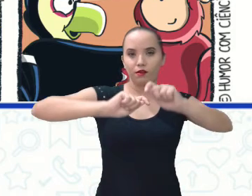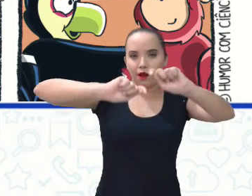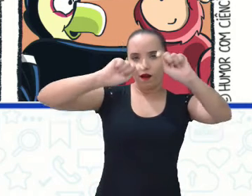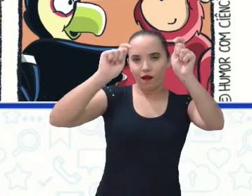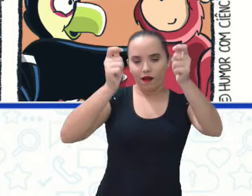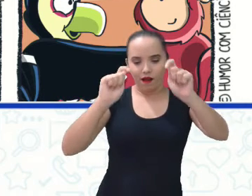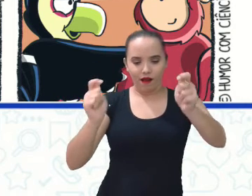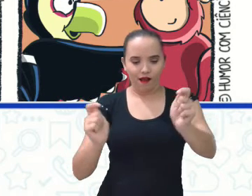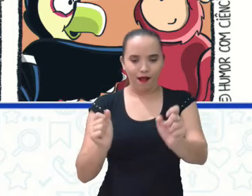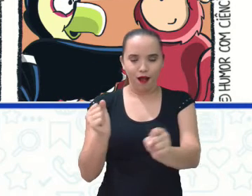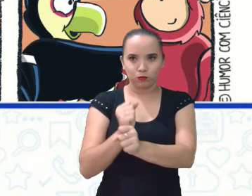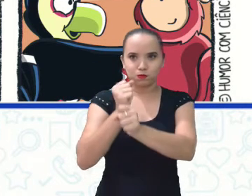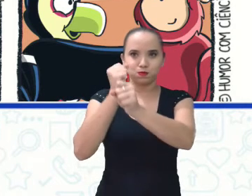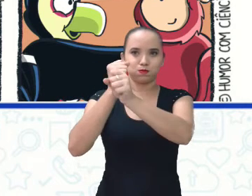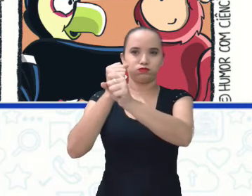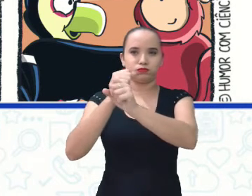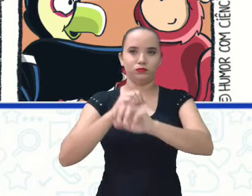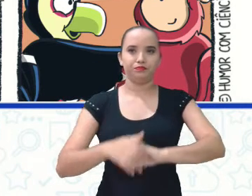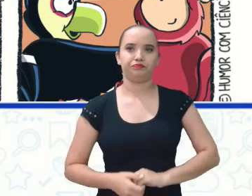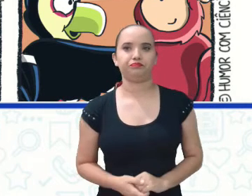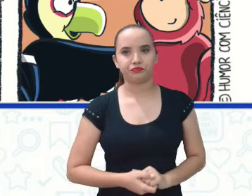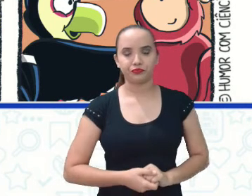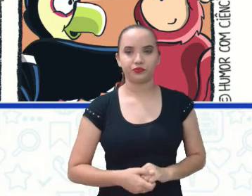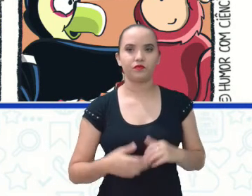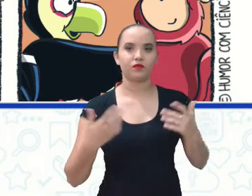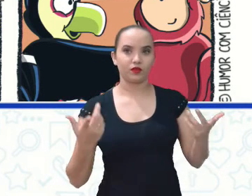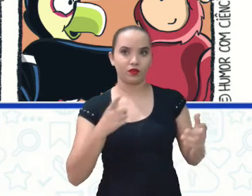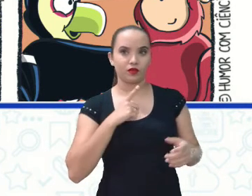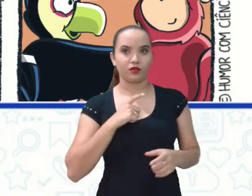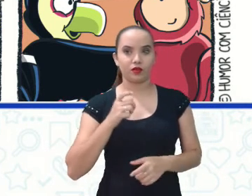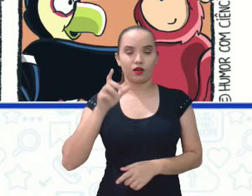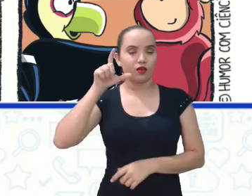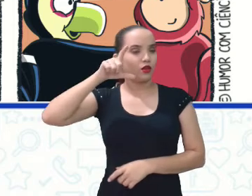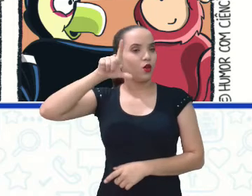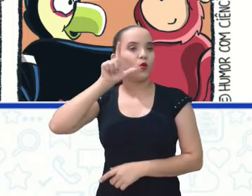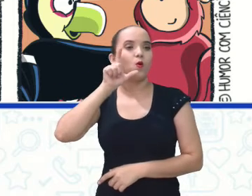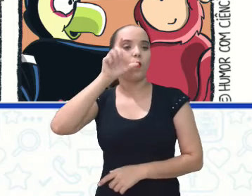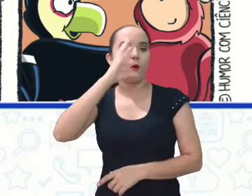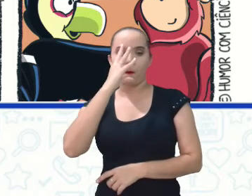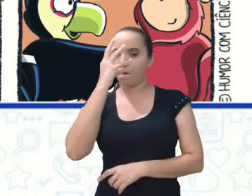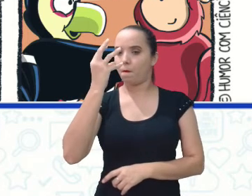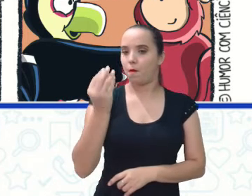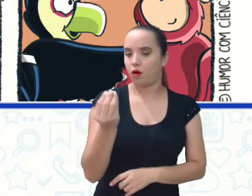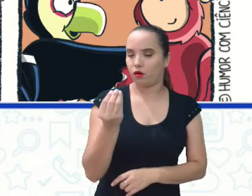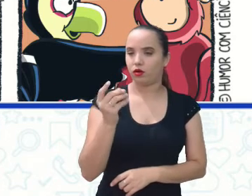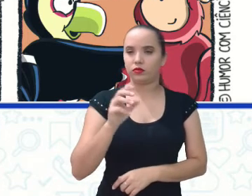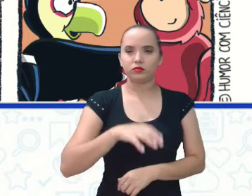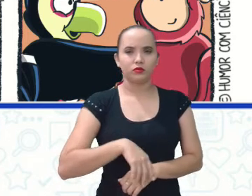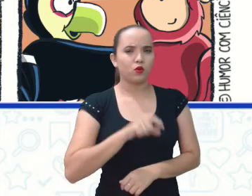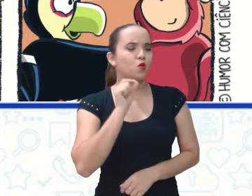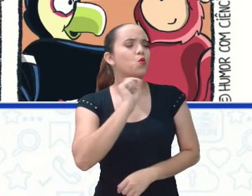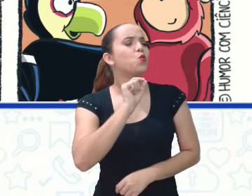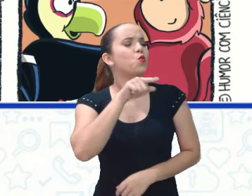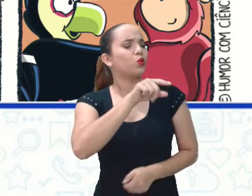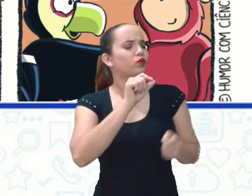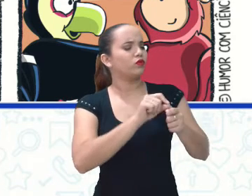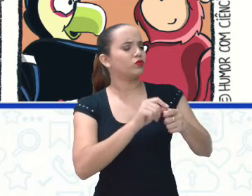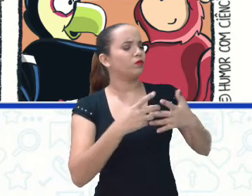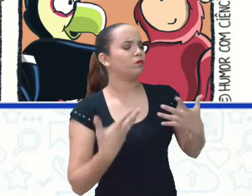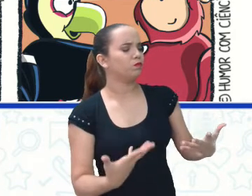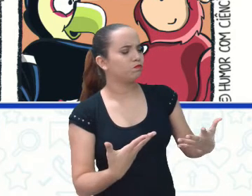arte. E aí, o Tuca pergunta aqui, não é? O que você está fazendo,